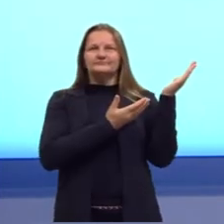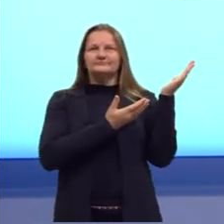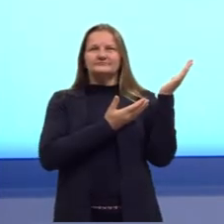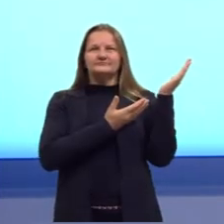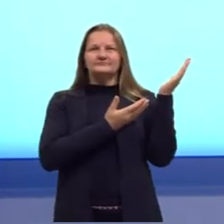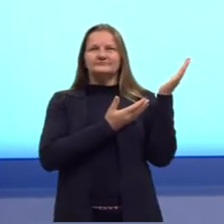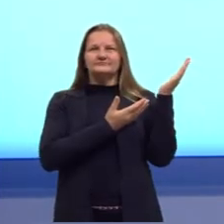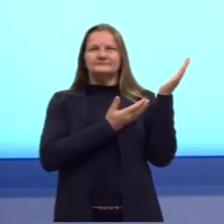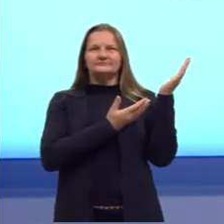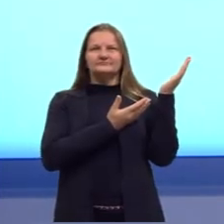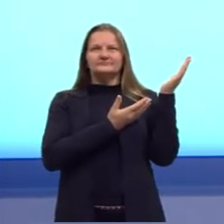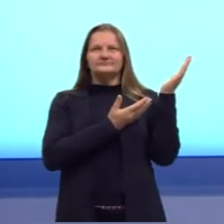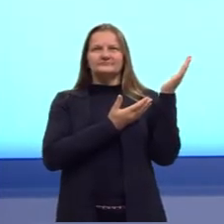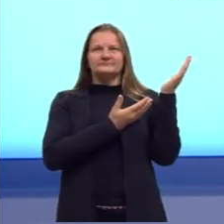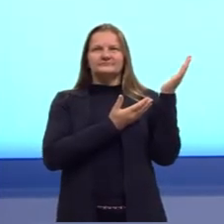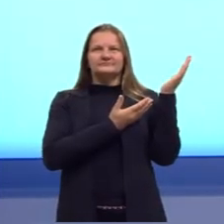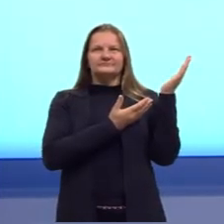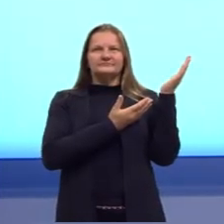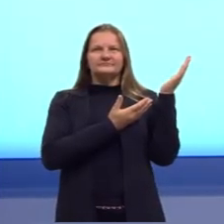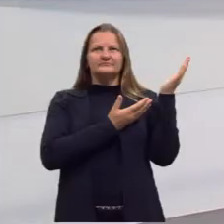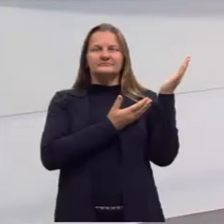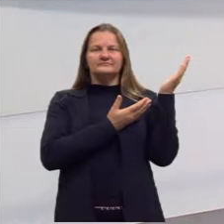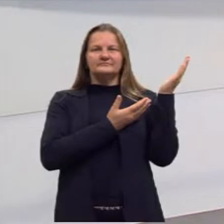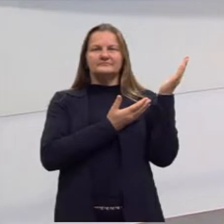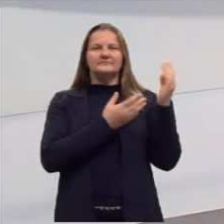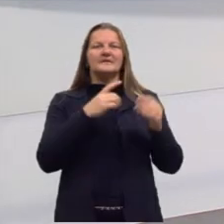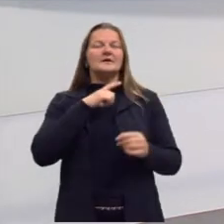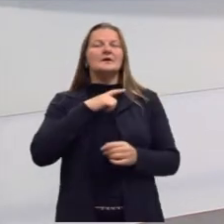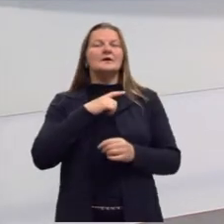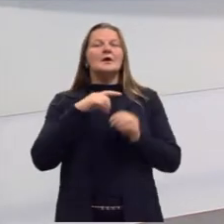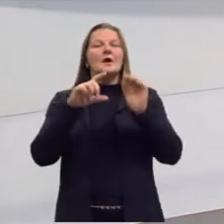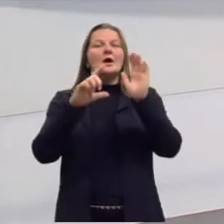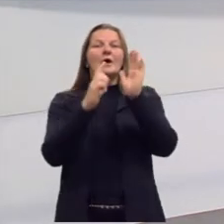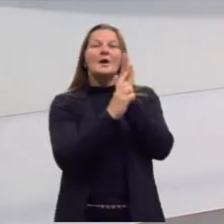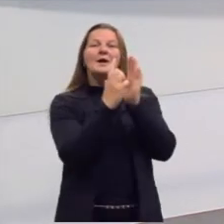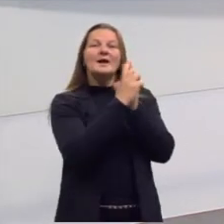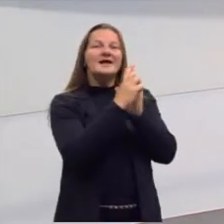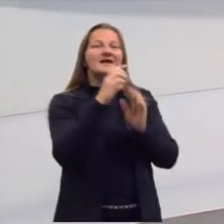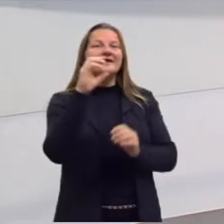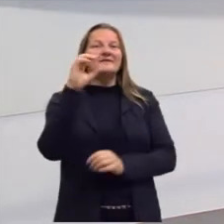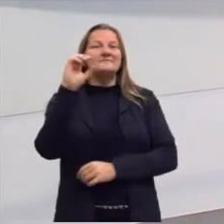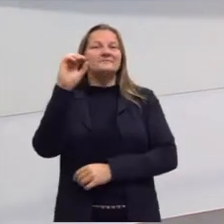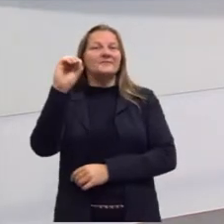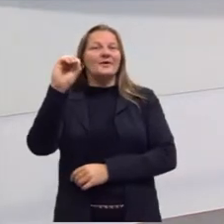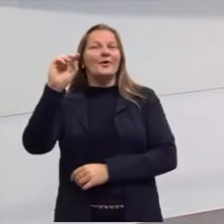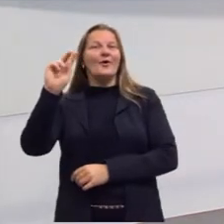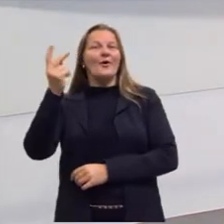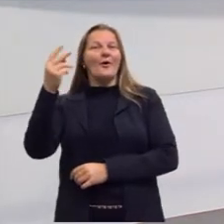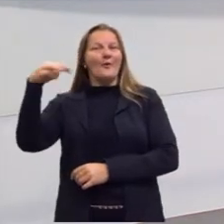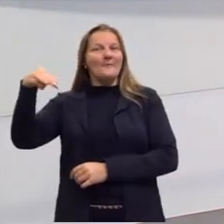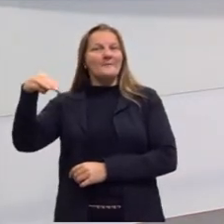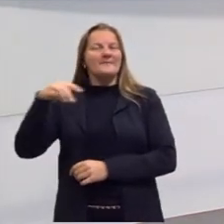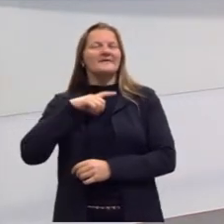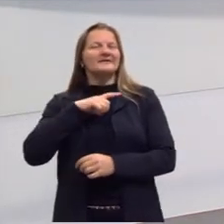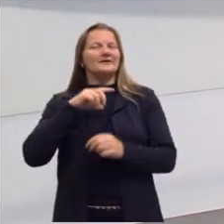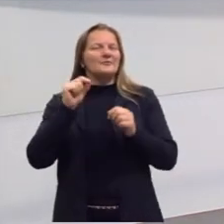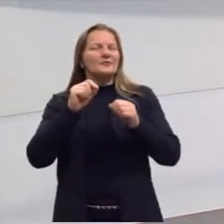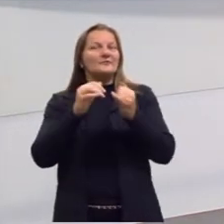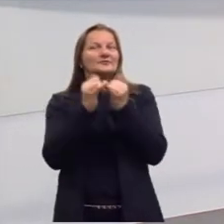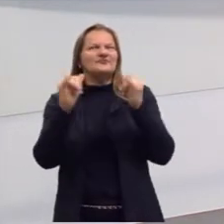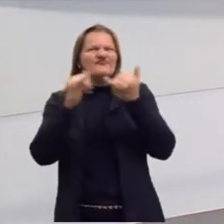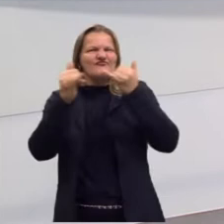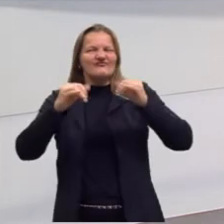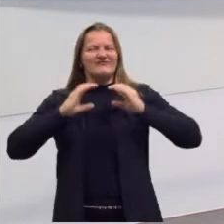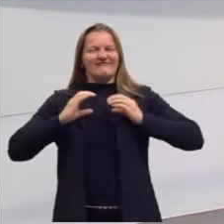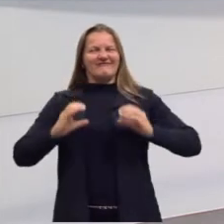frisar aqui em relação a nossa última aula né sobre a lei de on a gente deixou uma questão no início né em relação ao choque elétrico